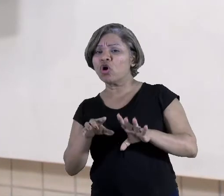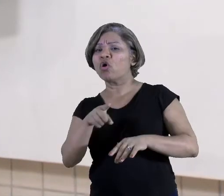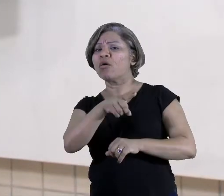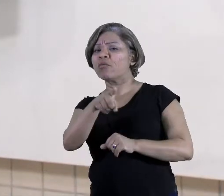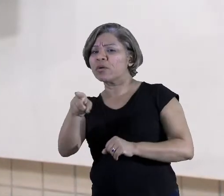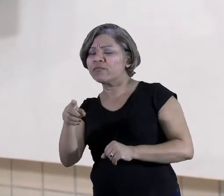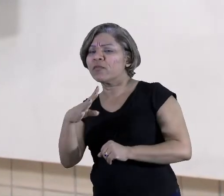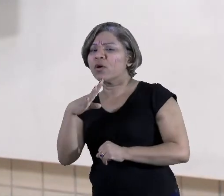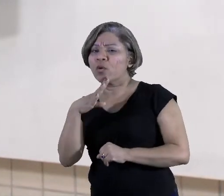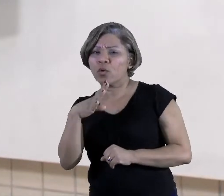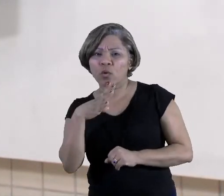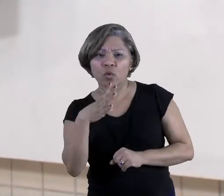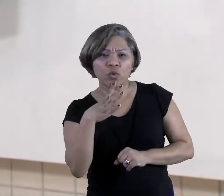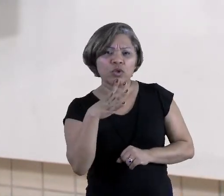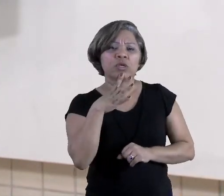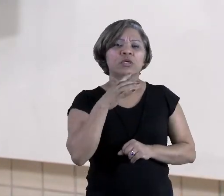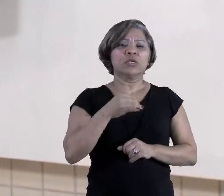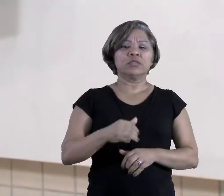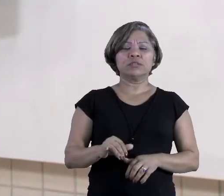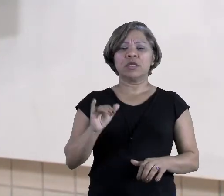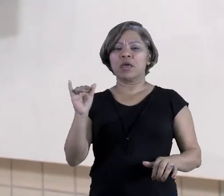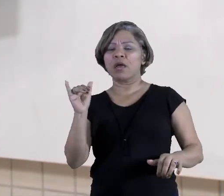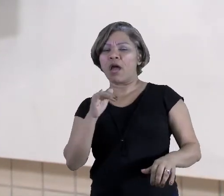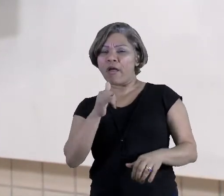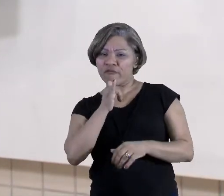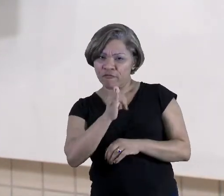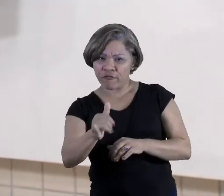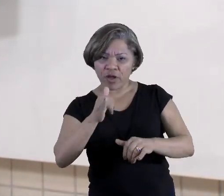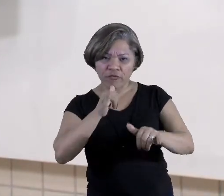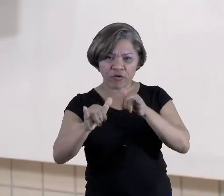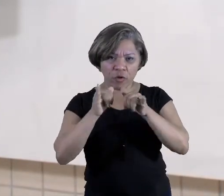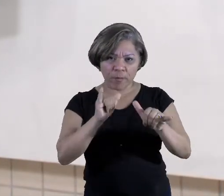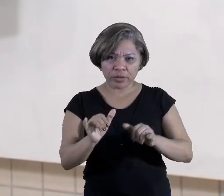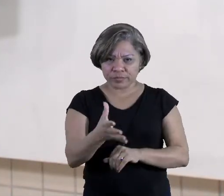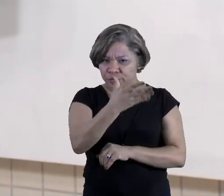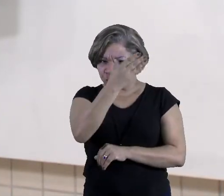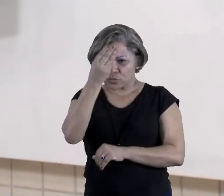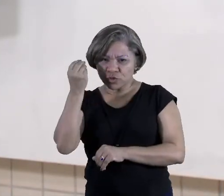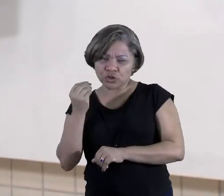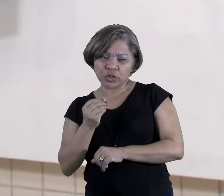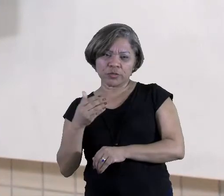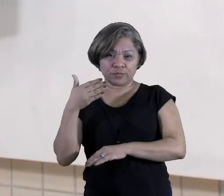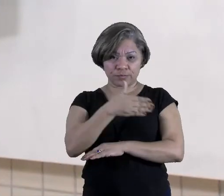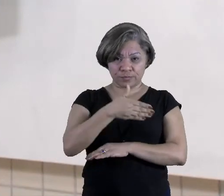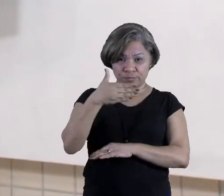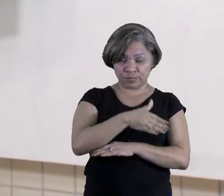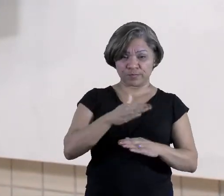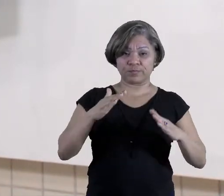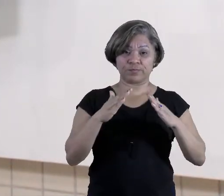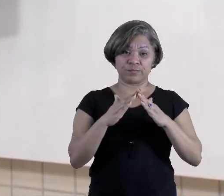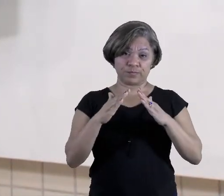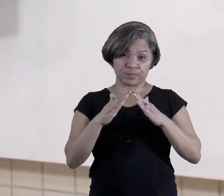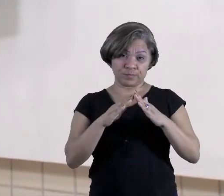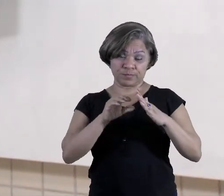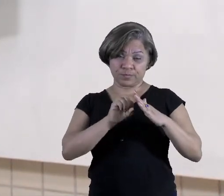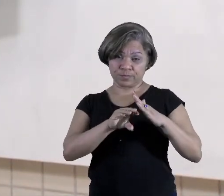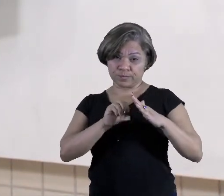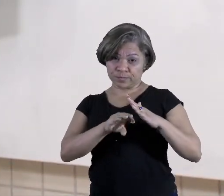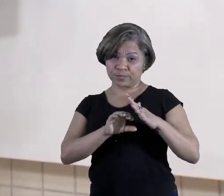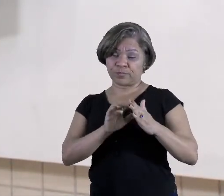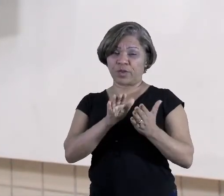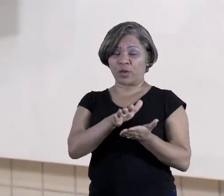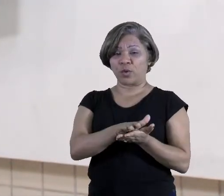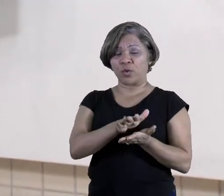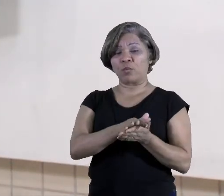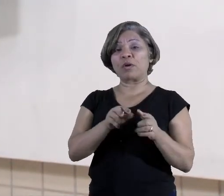filtrem o máximo de informação possível. Não esqueçam de acessar a nossa ferramenta digital Palmas Homeschool e também acessar o nosso